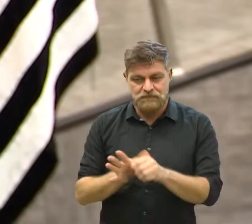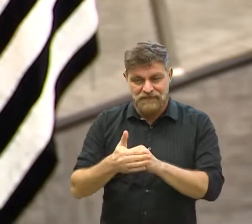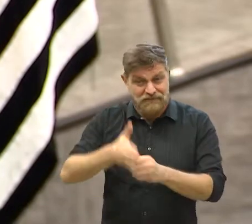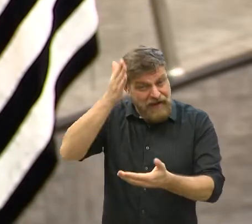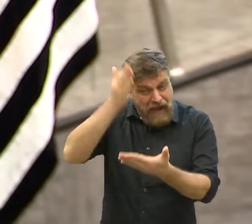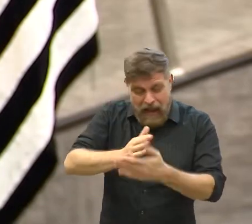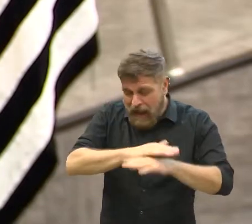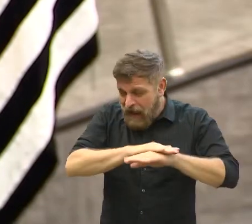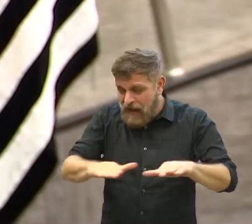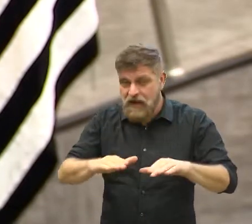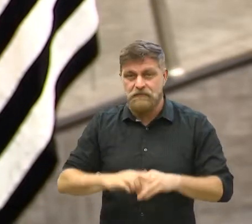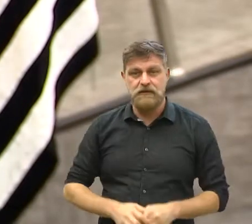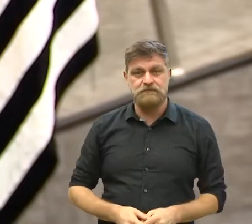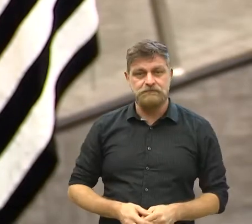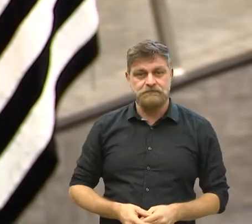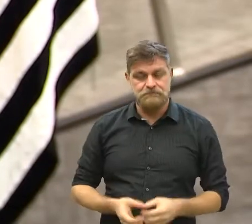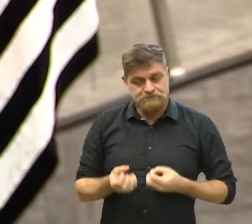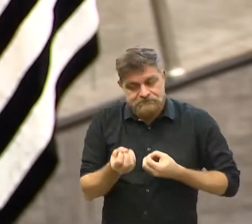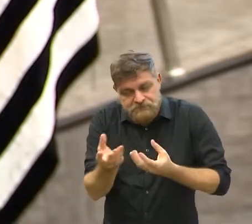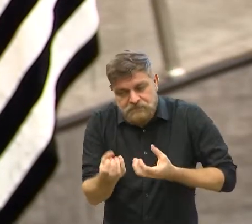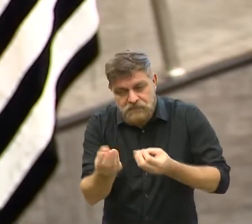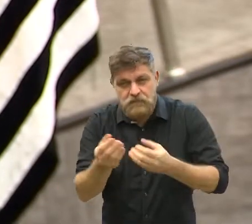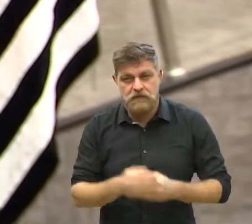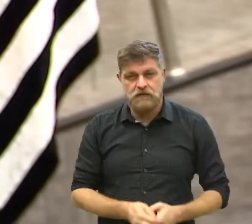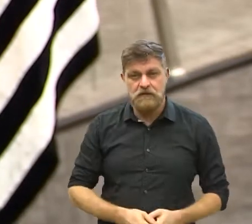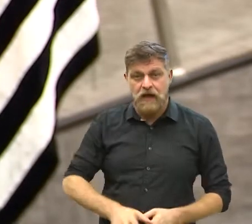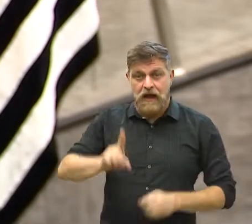aí em breve. Essas são minhas palavras.